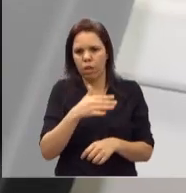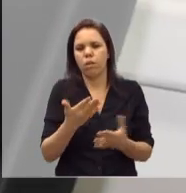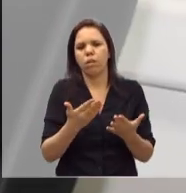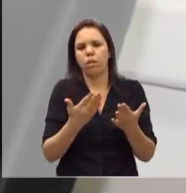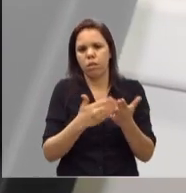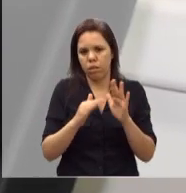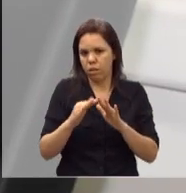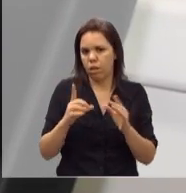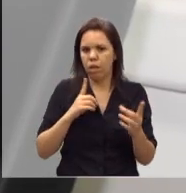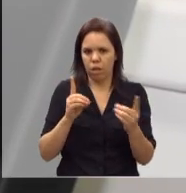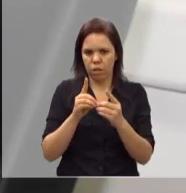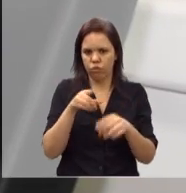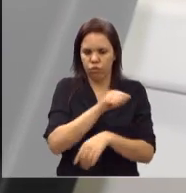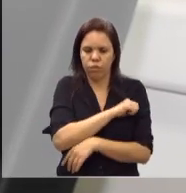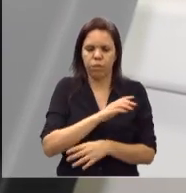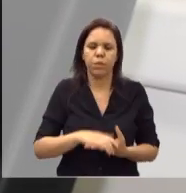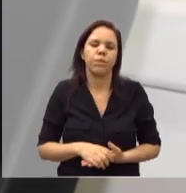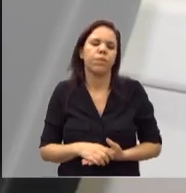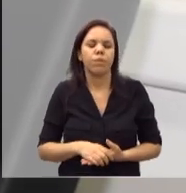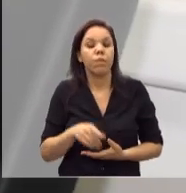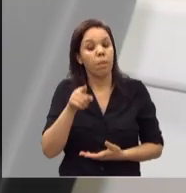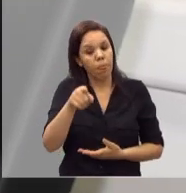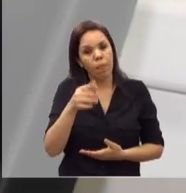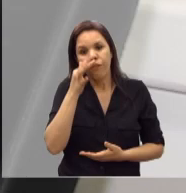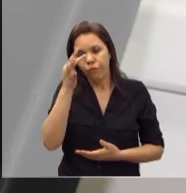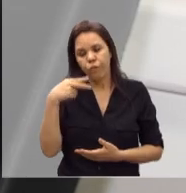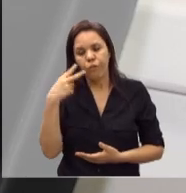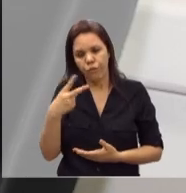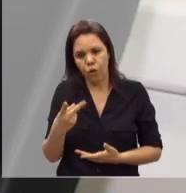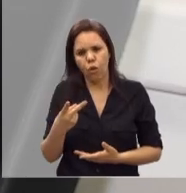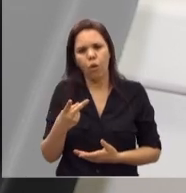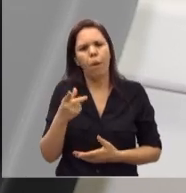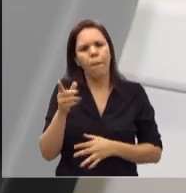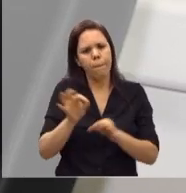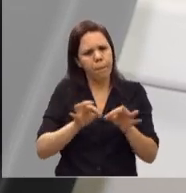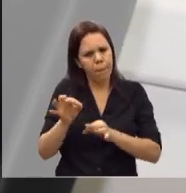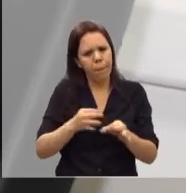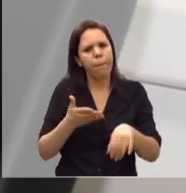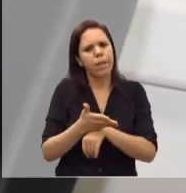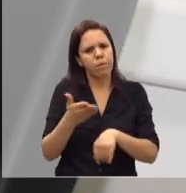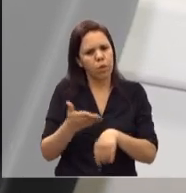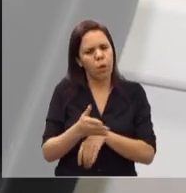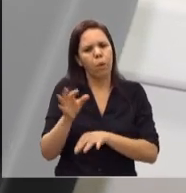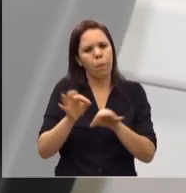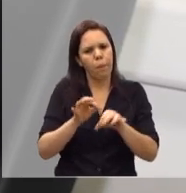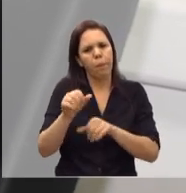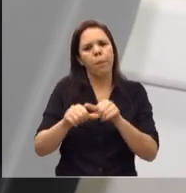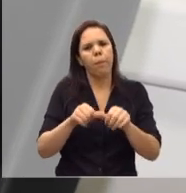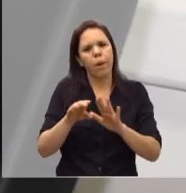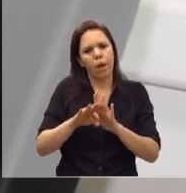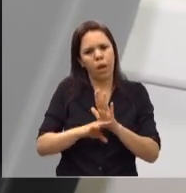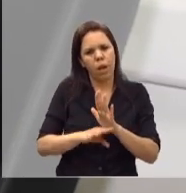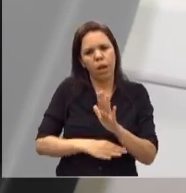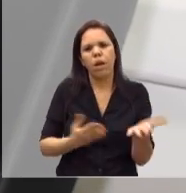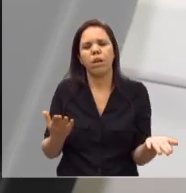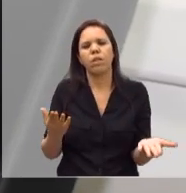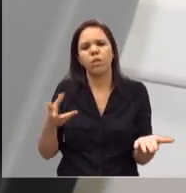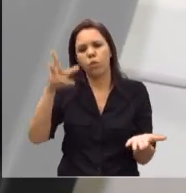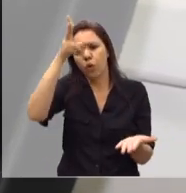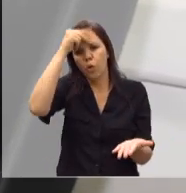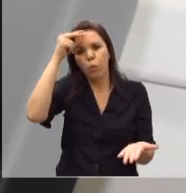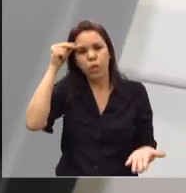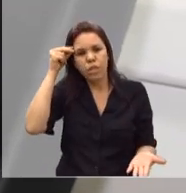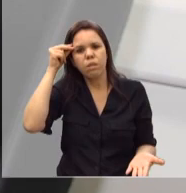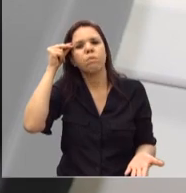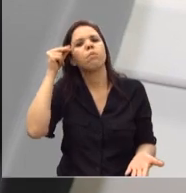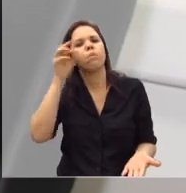senhor participou, né, do Plano Municipal da Reestruturação de Educação. Como que foi na época? Muito bem lembrado. Esse plano